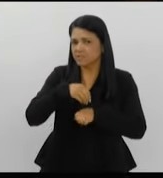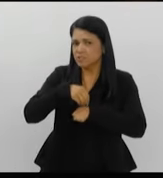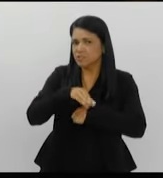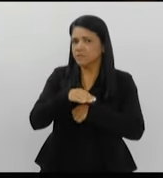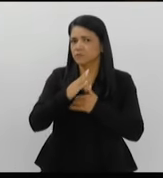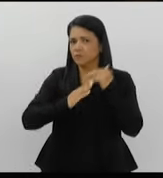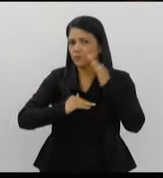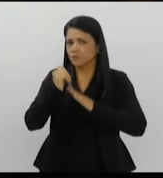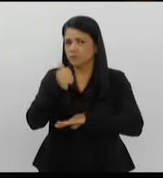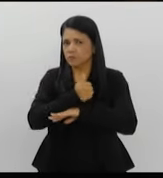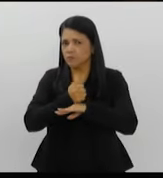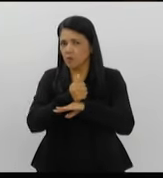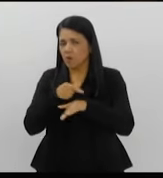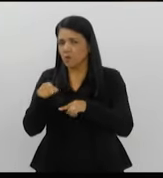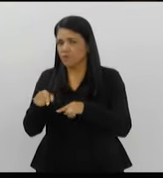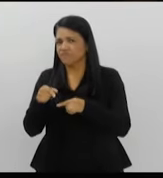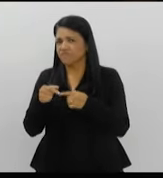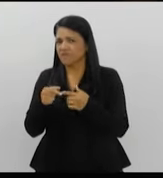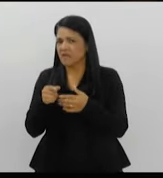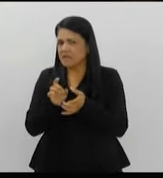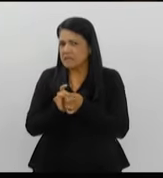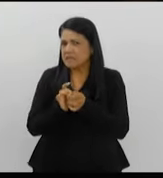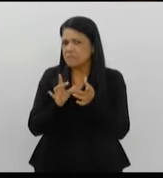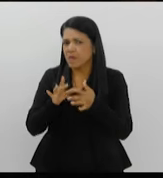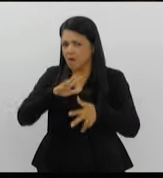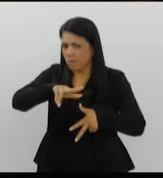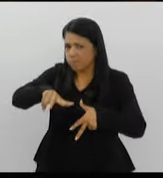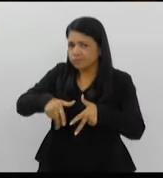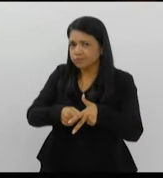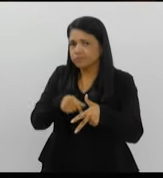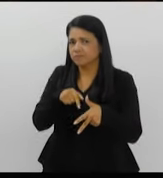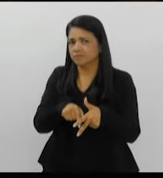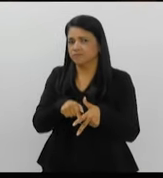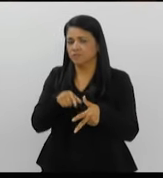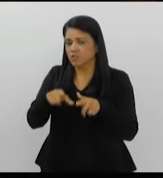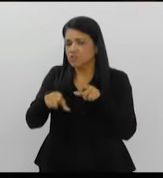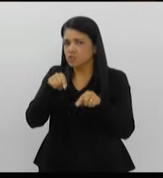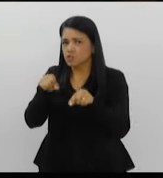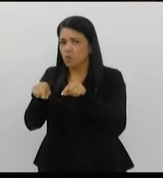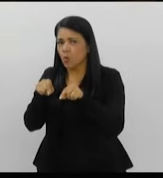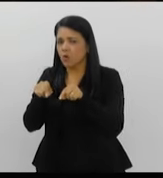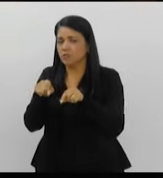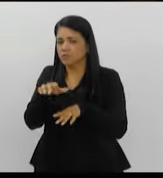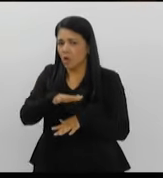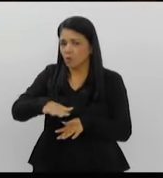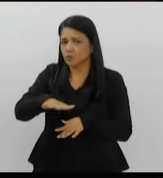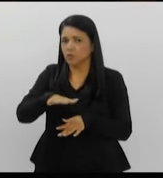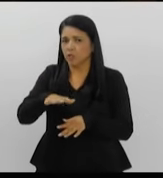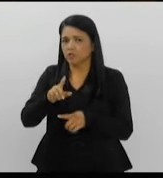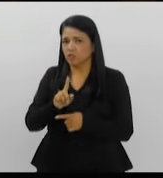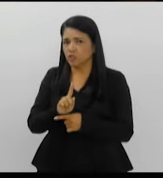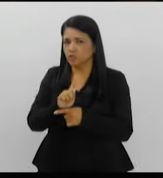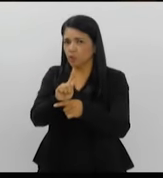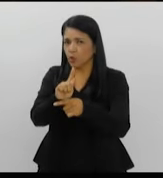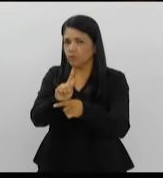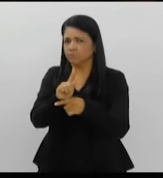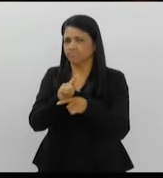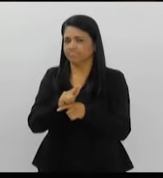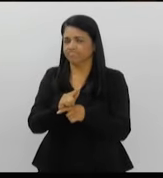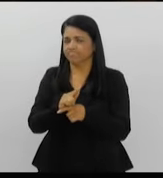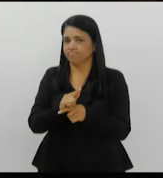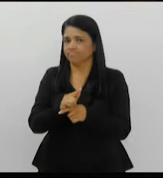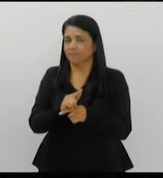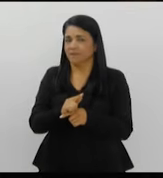profissionais, que abre margem para essas fraudes no processo de escolha das unidades gestoras, infelizmente não é